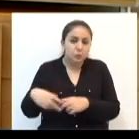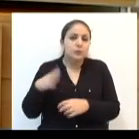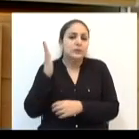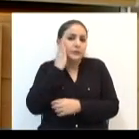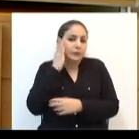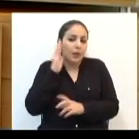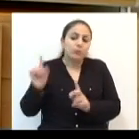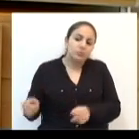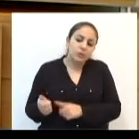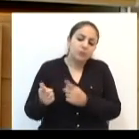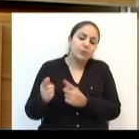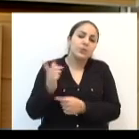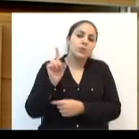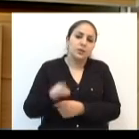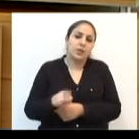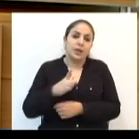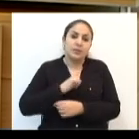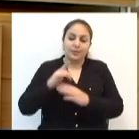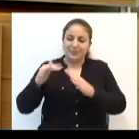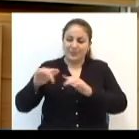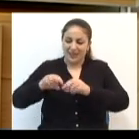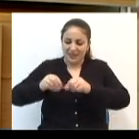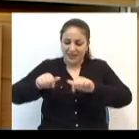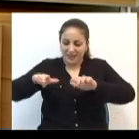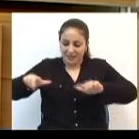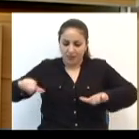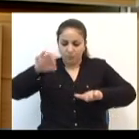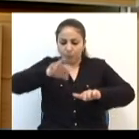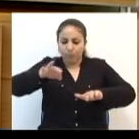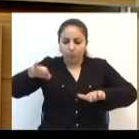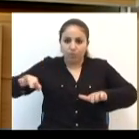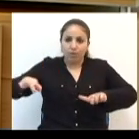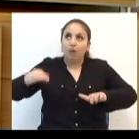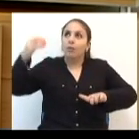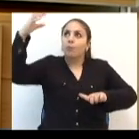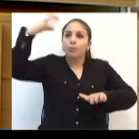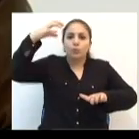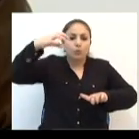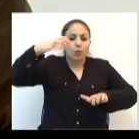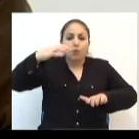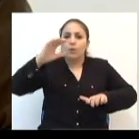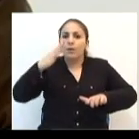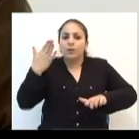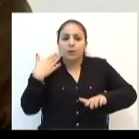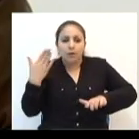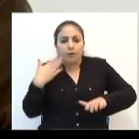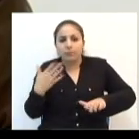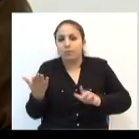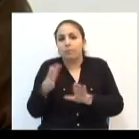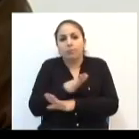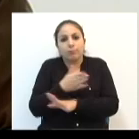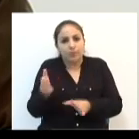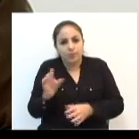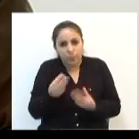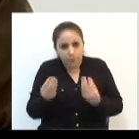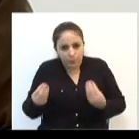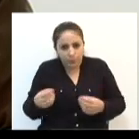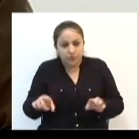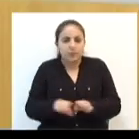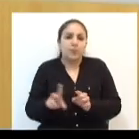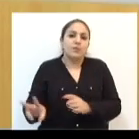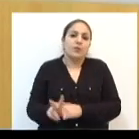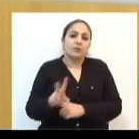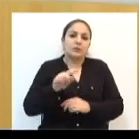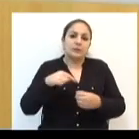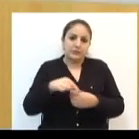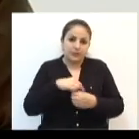desafios que é ter a sua lavoura exposta, todo o seu investimento a céu aberto. Então acho que é importante a gente que está na cidade valorizar o